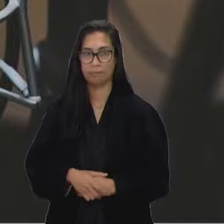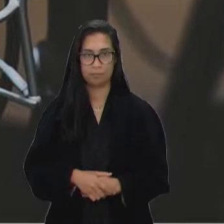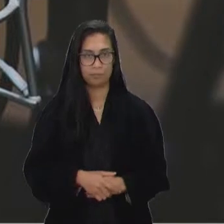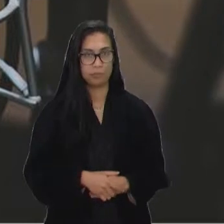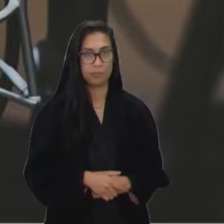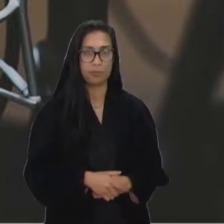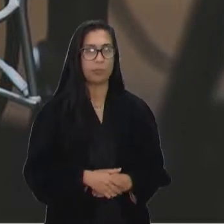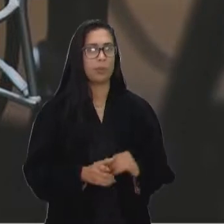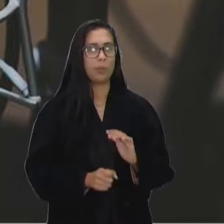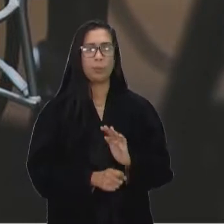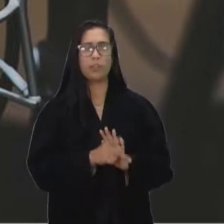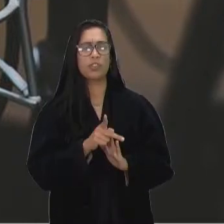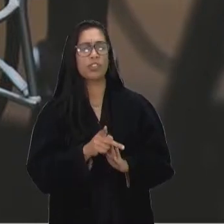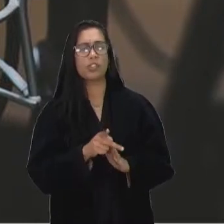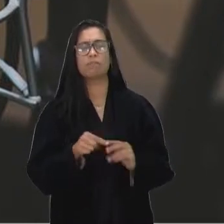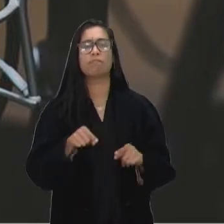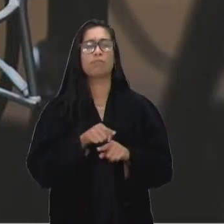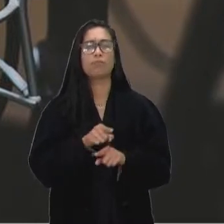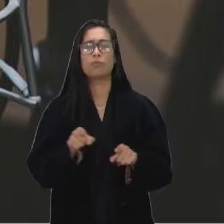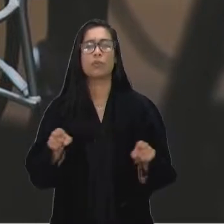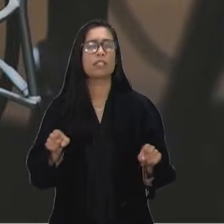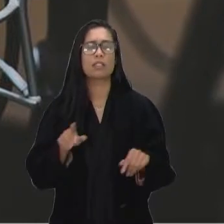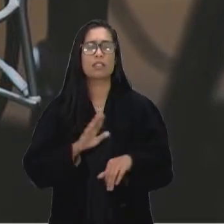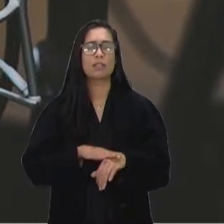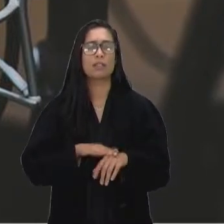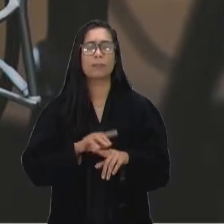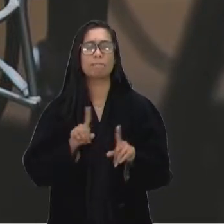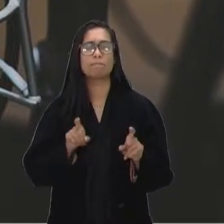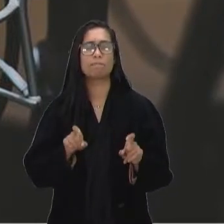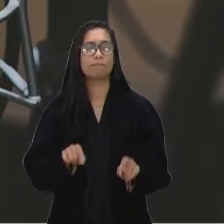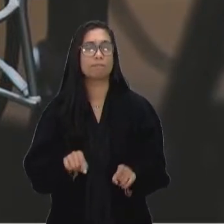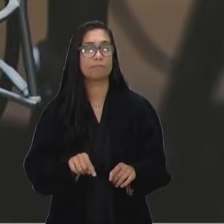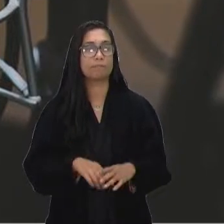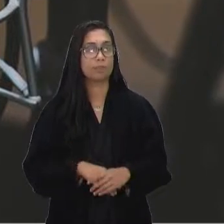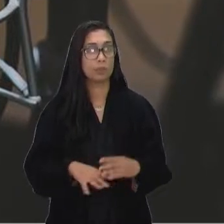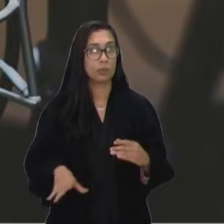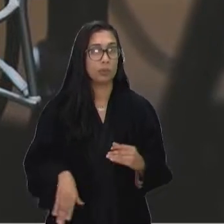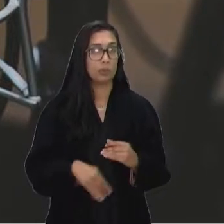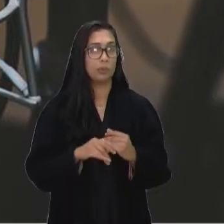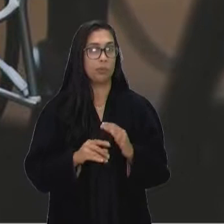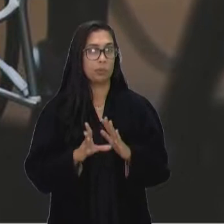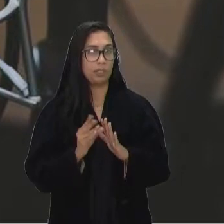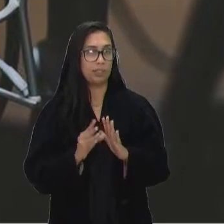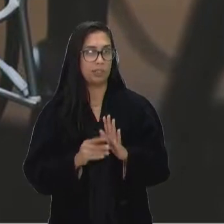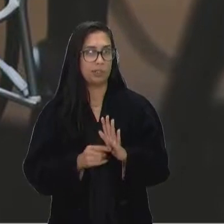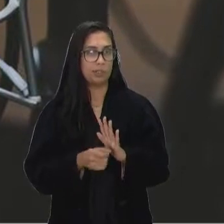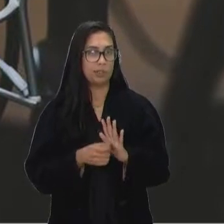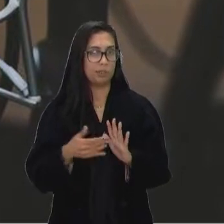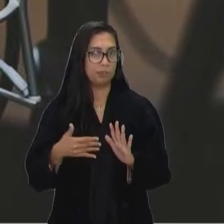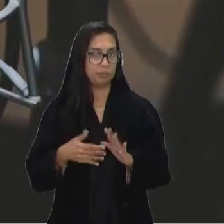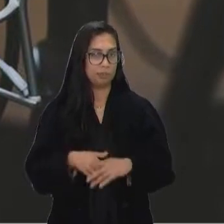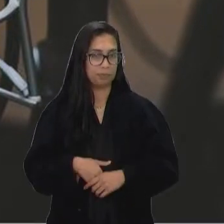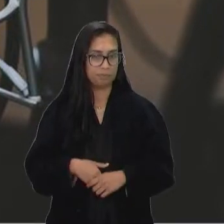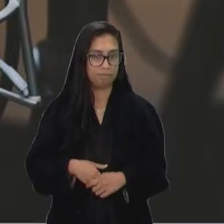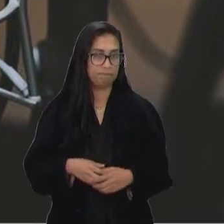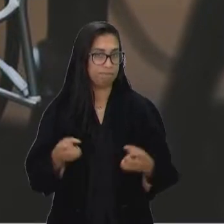executado por vocês aqui no fechamento dessa unidade? Nicolas, como que foi esse negócio aí? Conta aí pra gente.